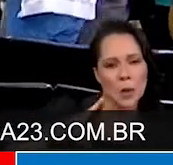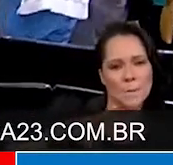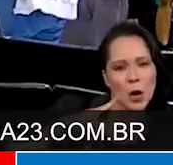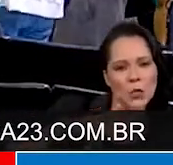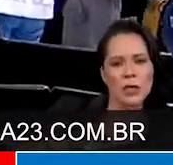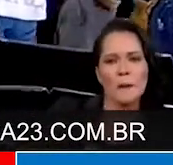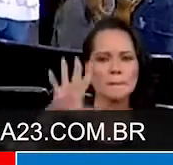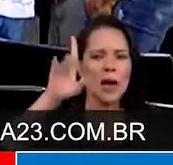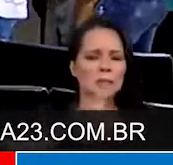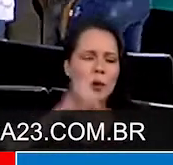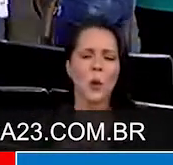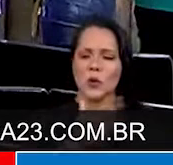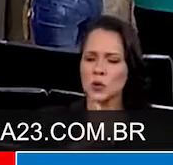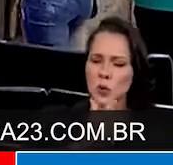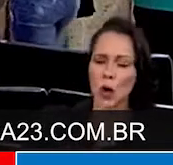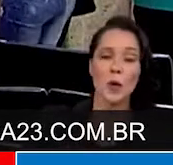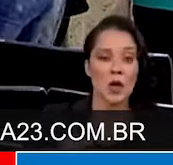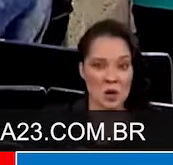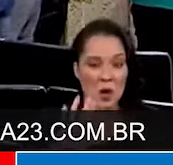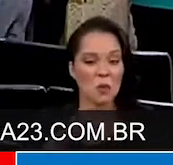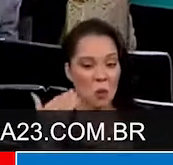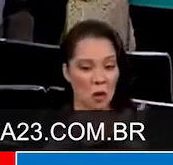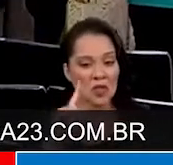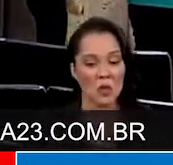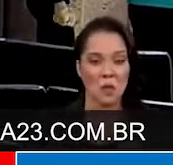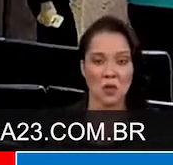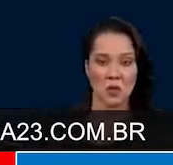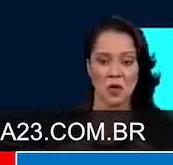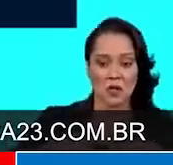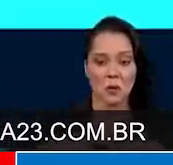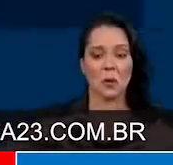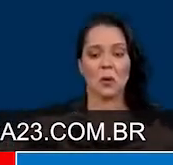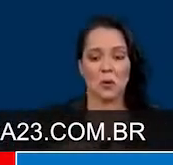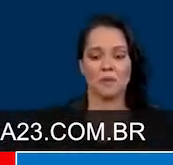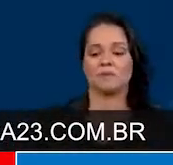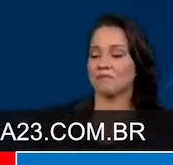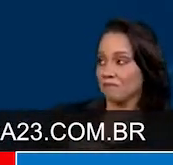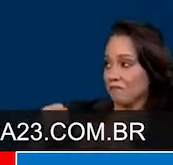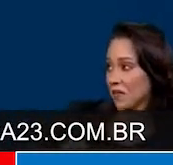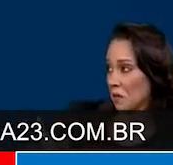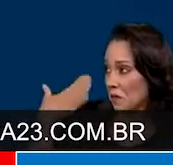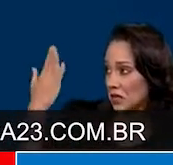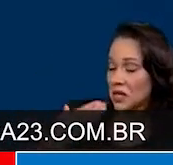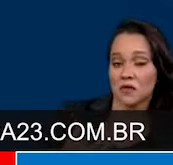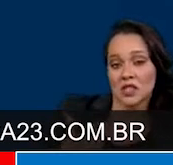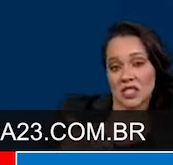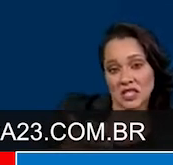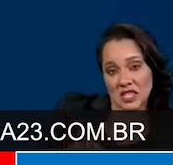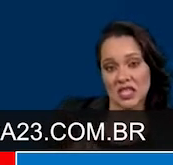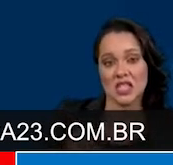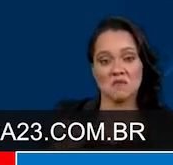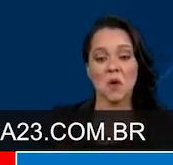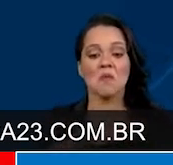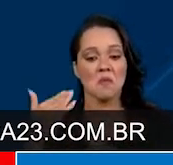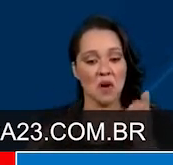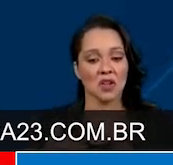mais incidente no homem e o que mais mata depois do câncer de pulmão. No ano passado foram 16 mil óbitos,